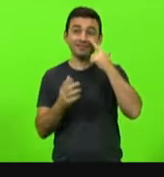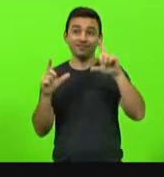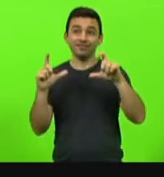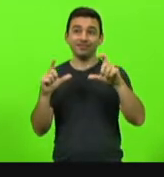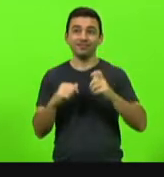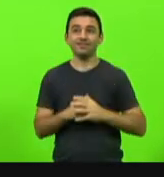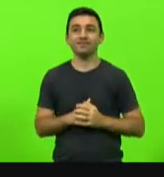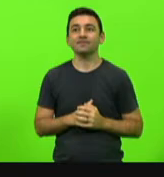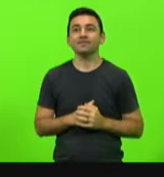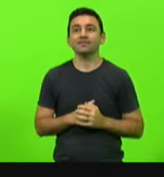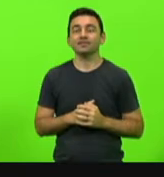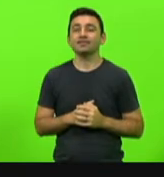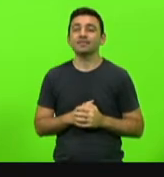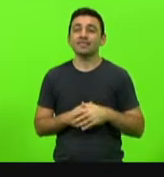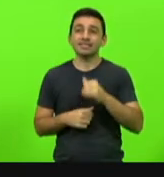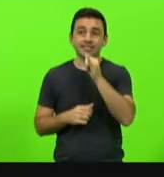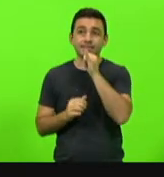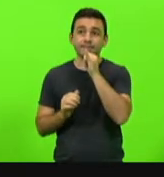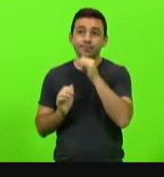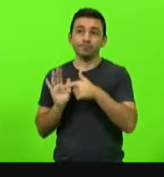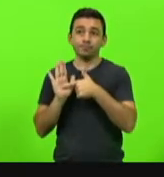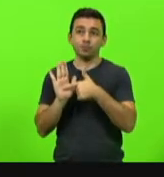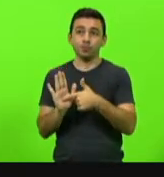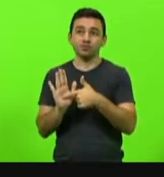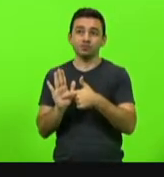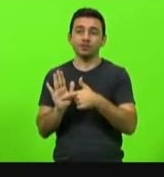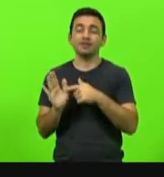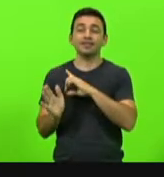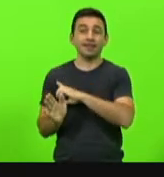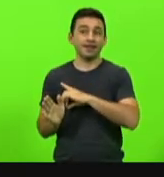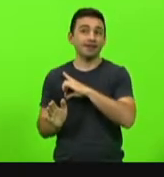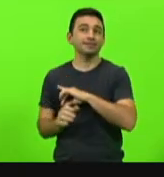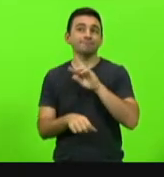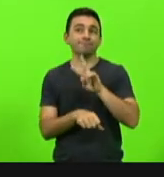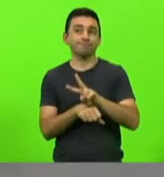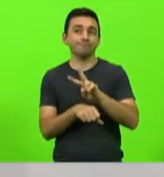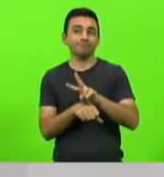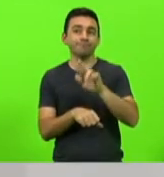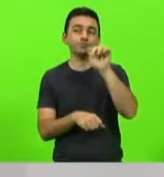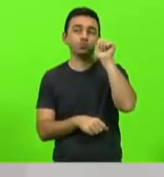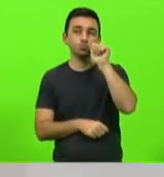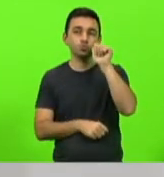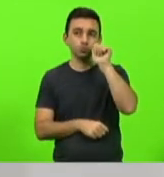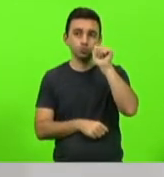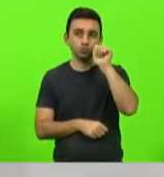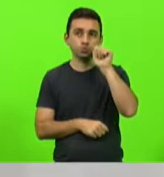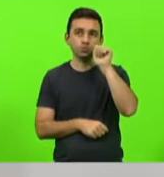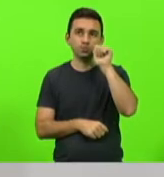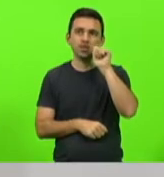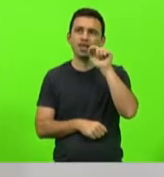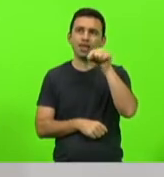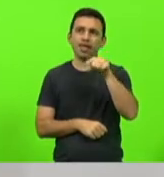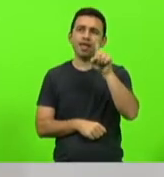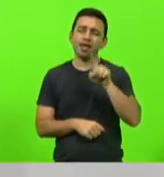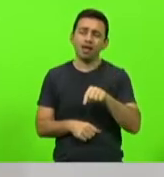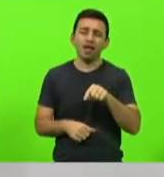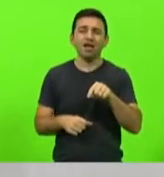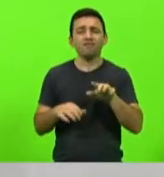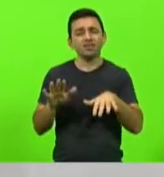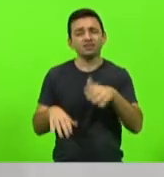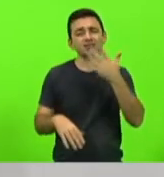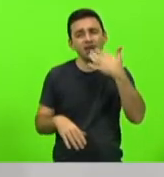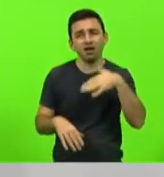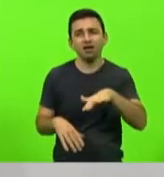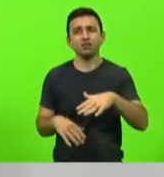foto, é um exemplo, a delegacia de proteção à mulher, que hoje é mulher, criança,